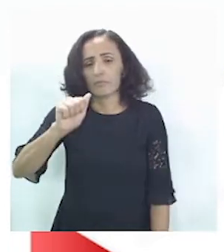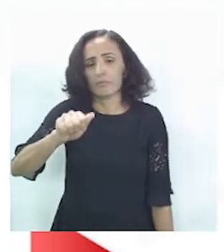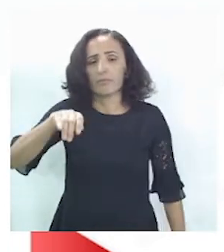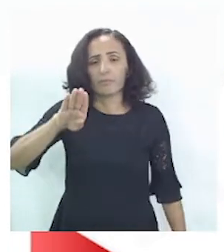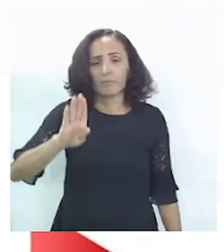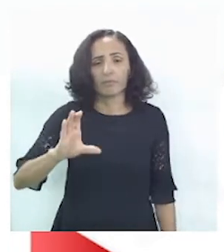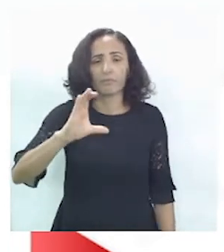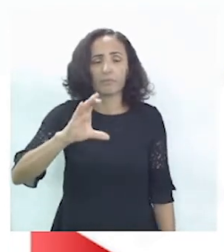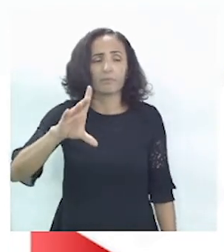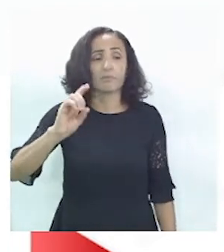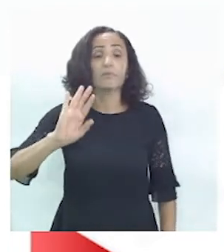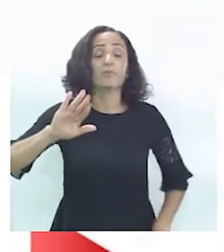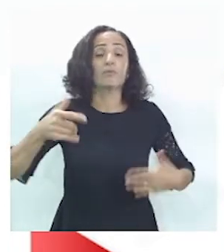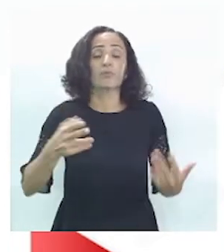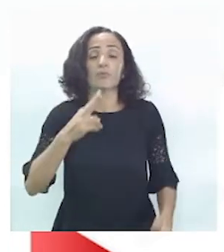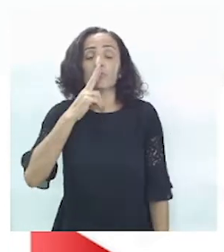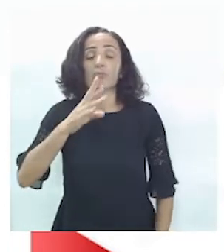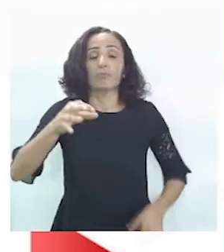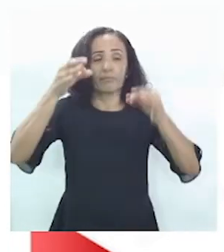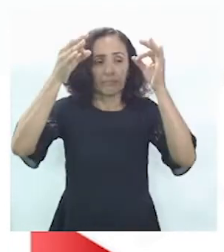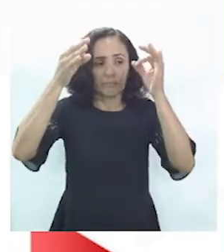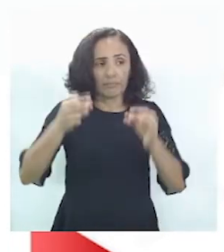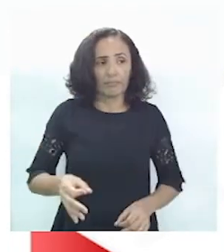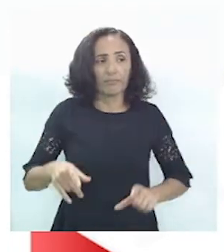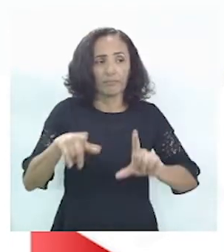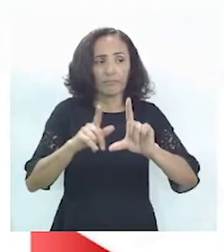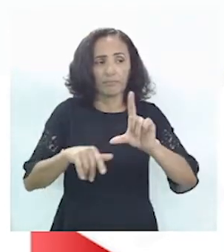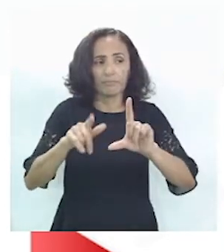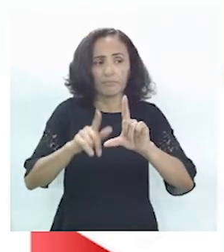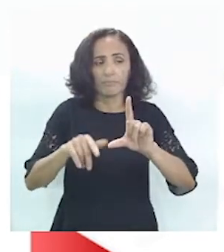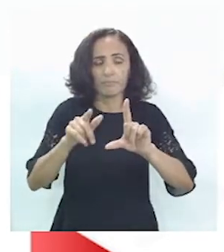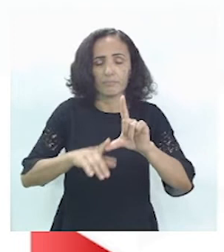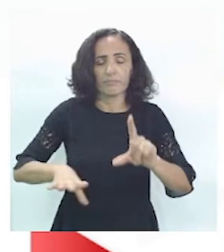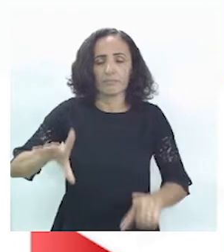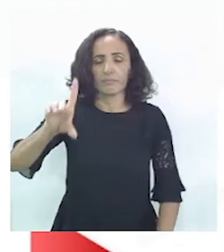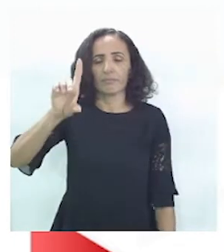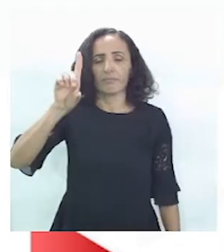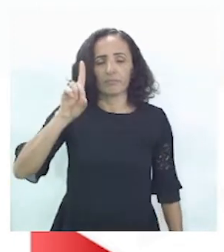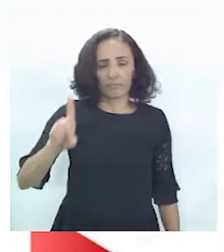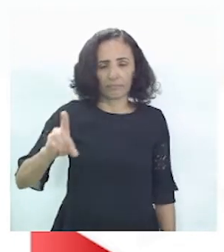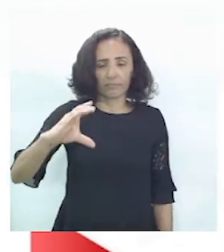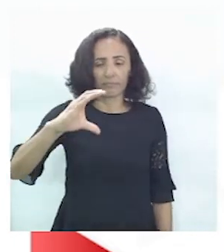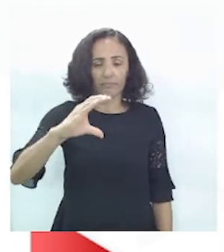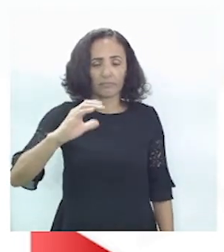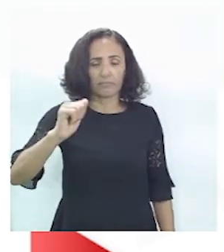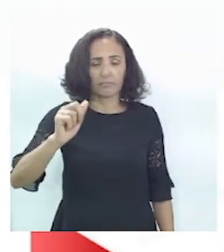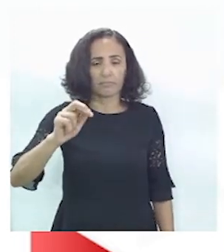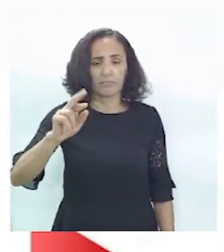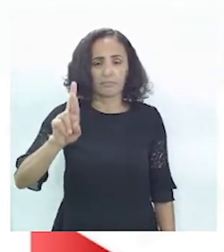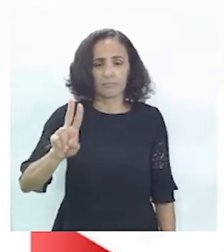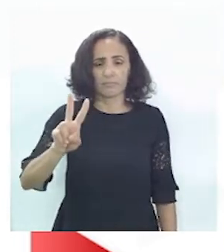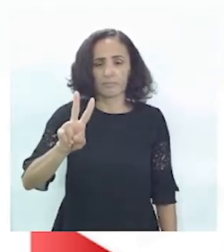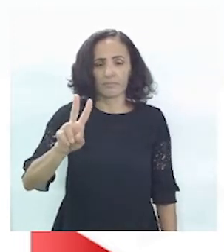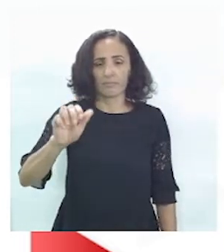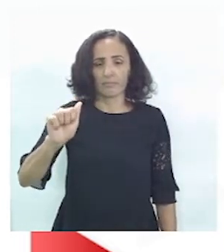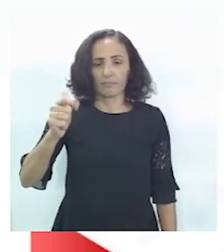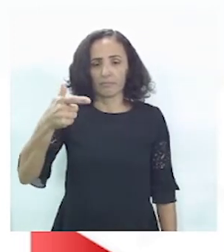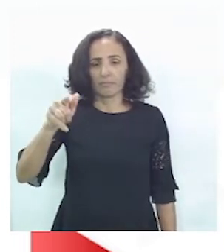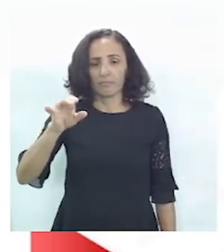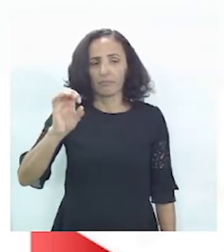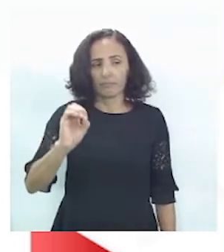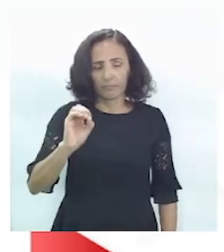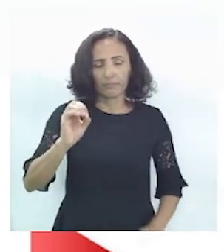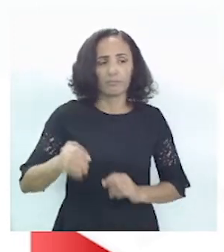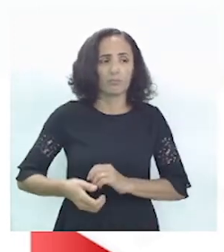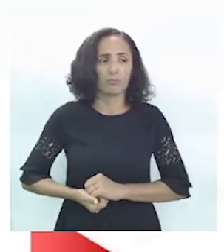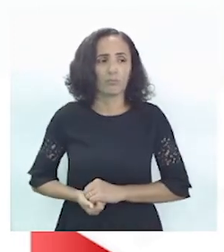petróleo e a resposta correta é o carvão mineral, que é justamente utilizado na